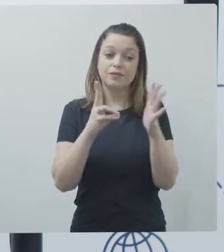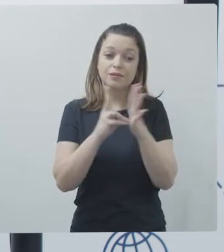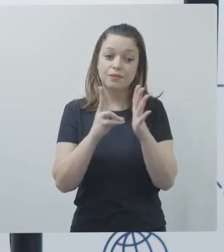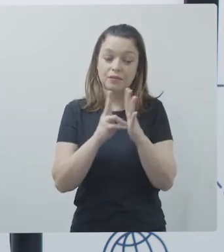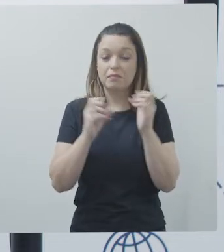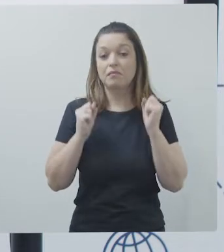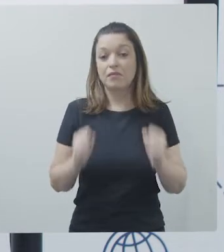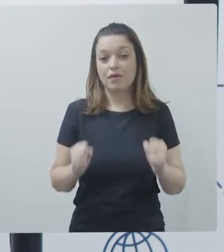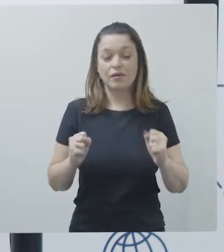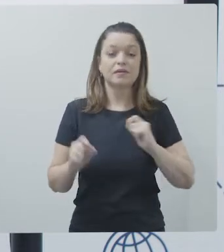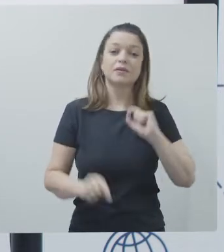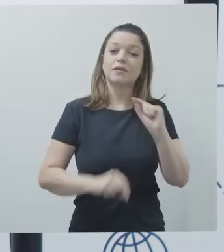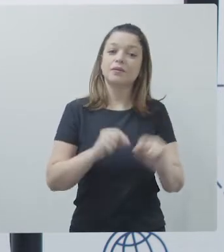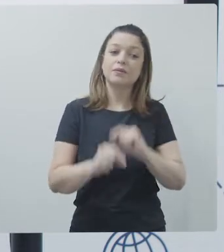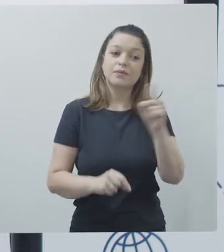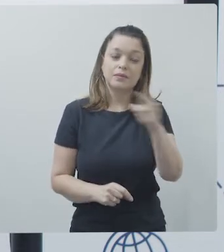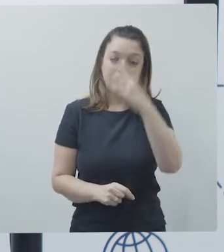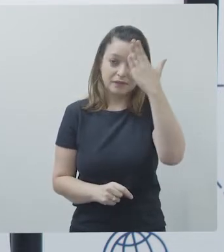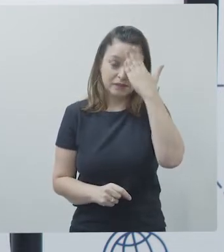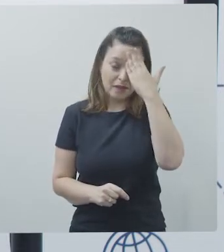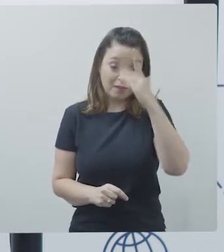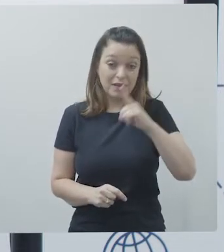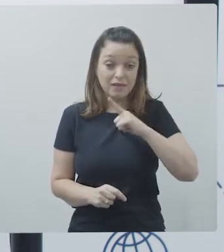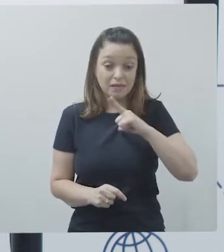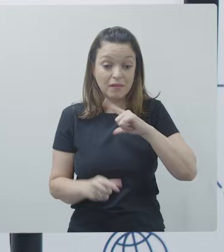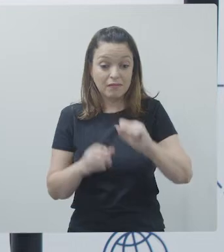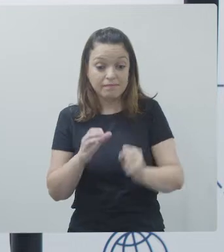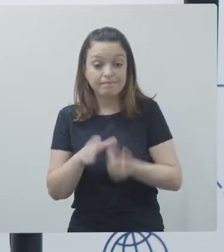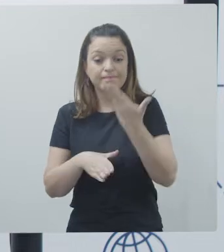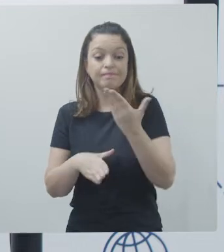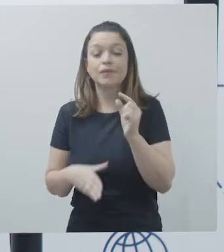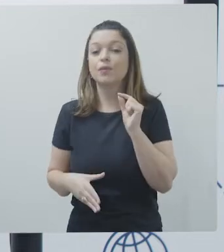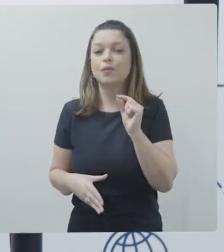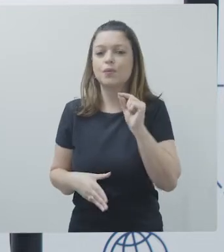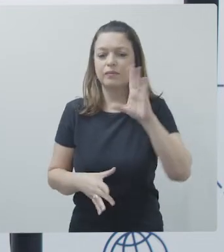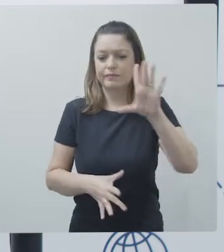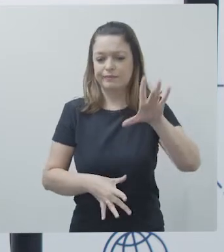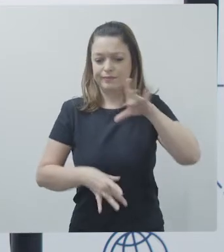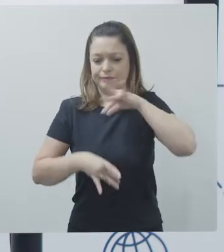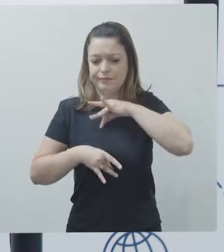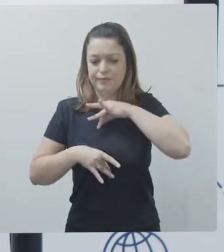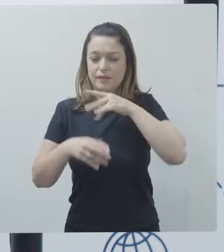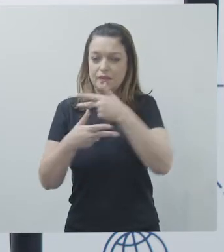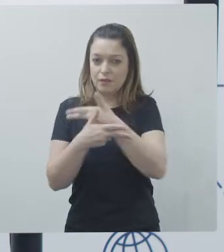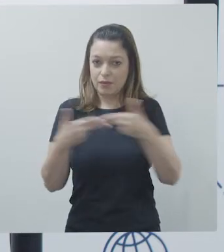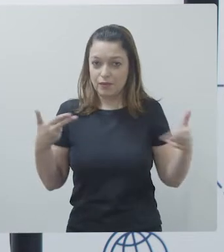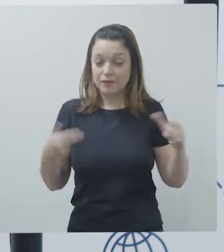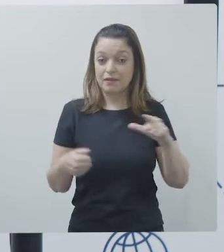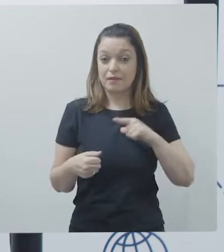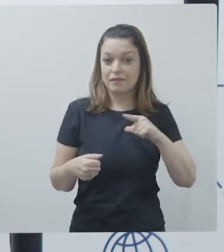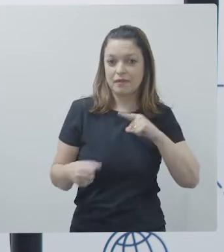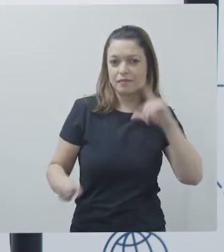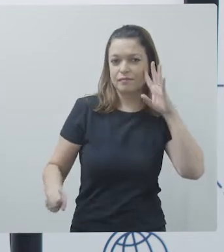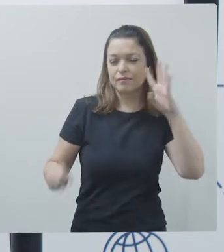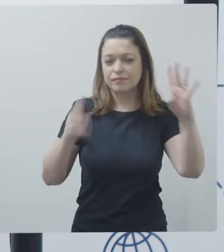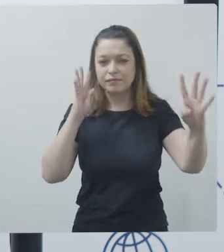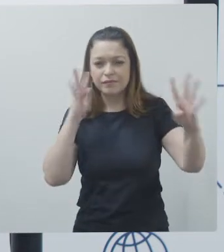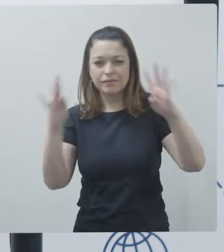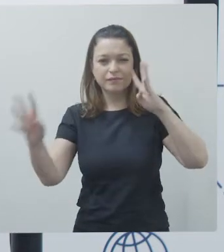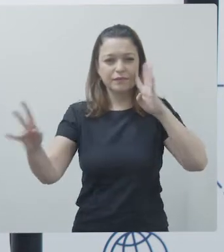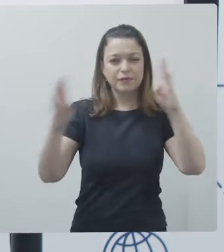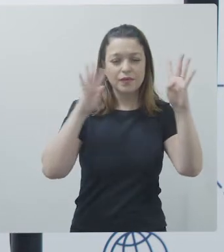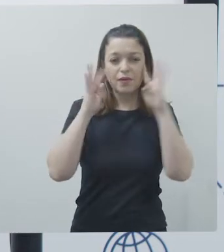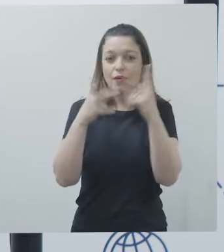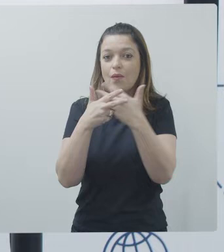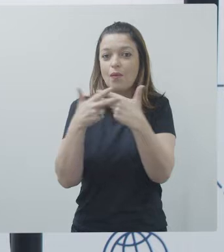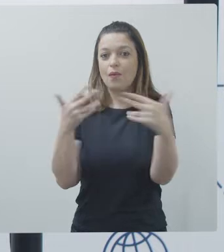nós temos quem? Algumas criaturas, né? Algumas criaturas que mexem ali, talvez com sobrenatural,